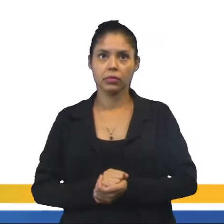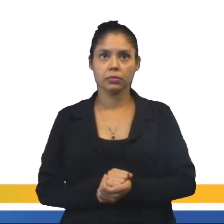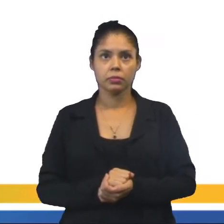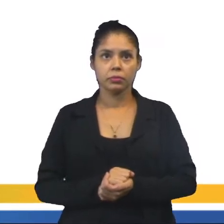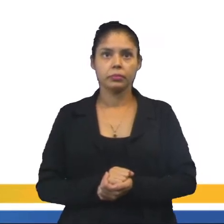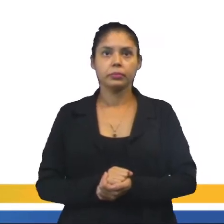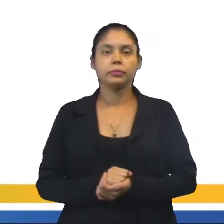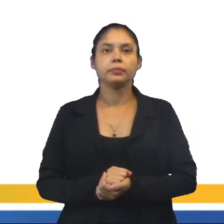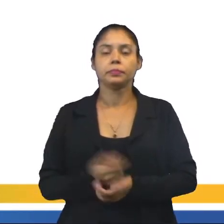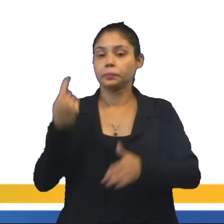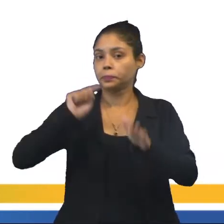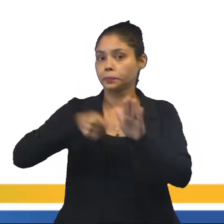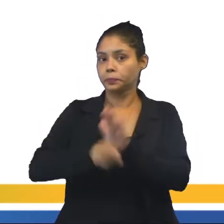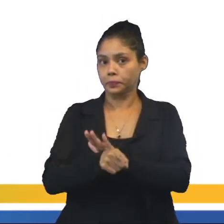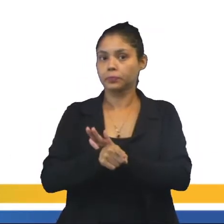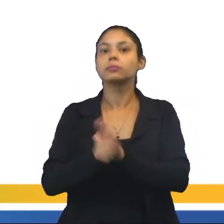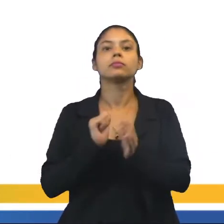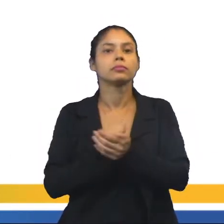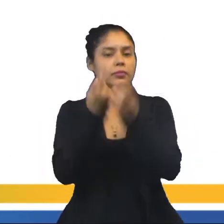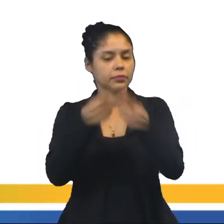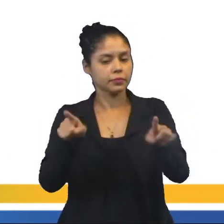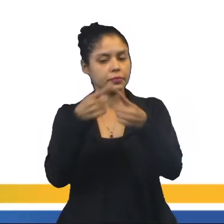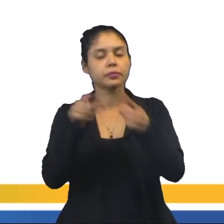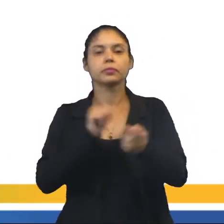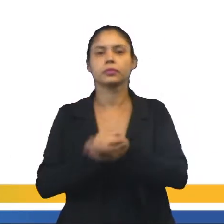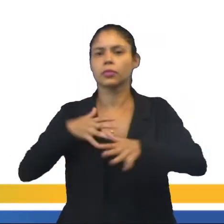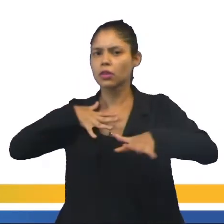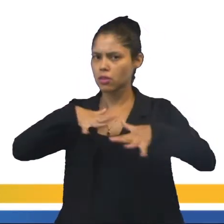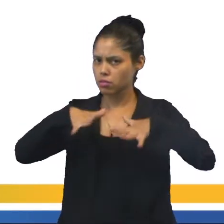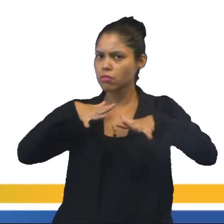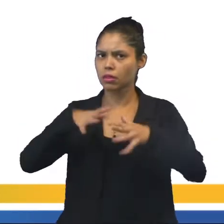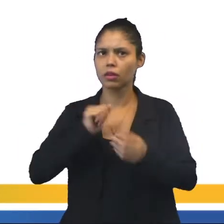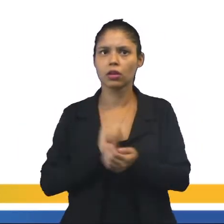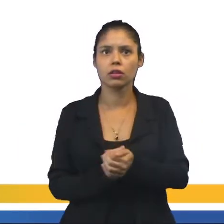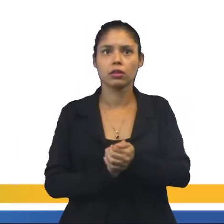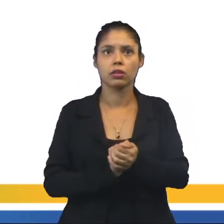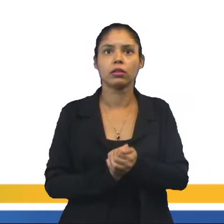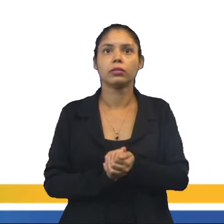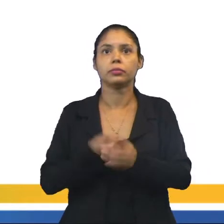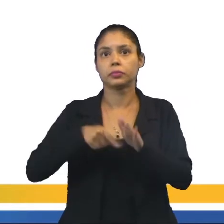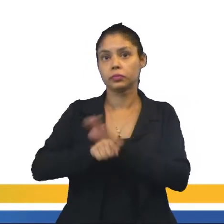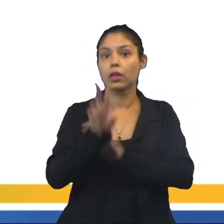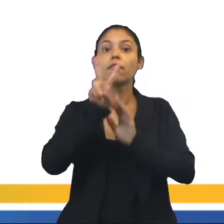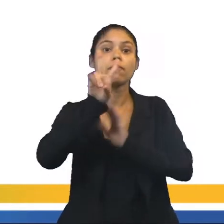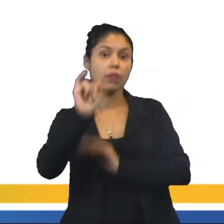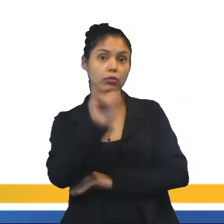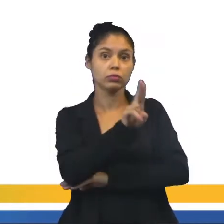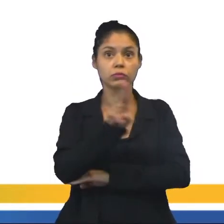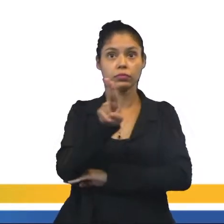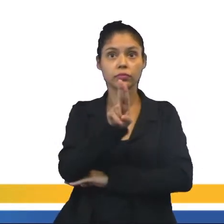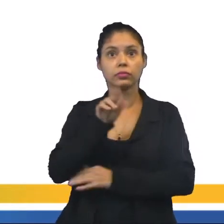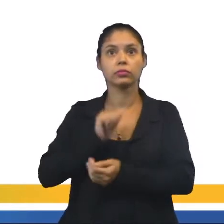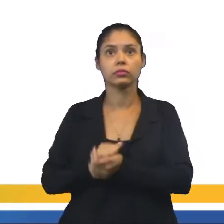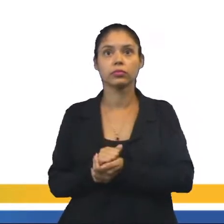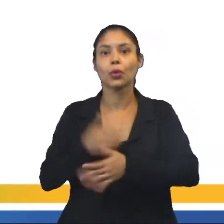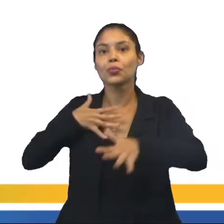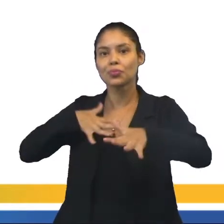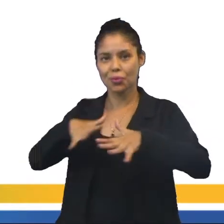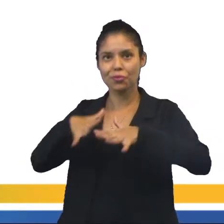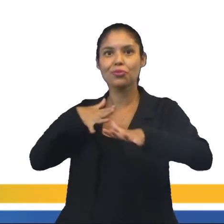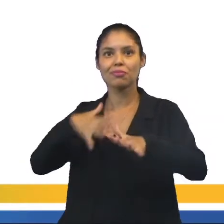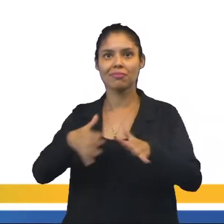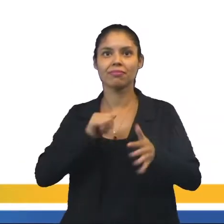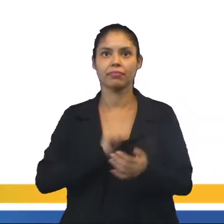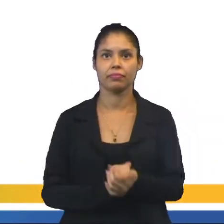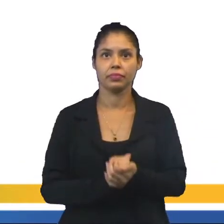e aí dentro dessa música dentro desse ritmo dessas notas você vai chamar tem os movimentos